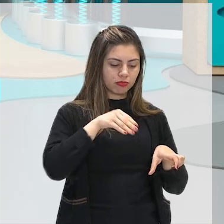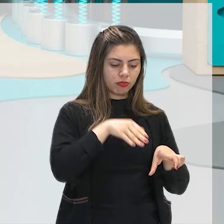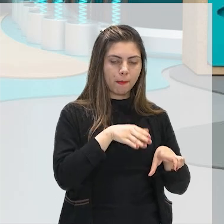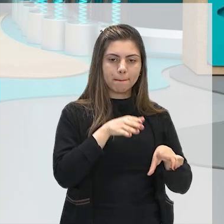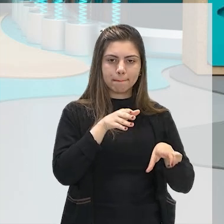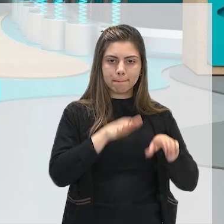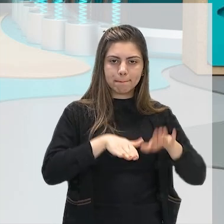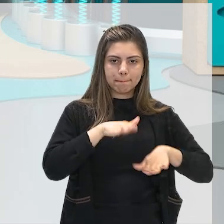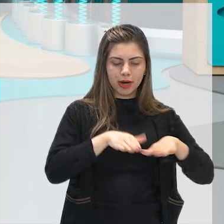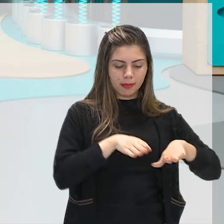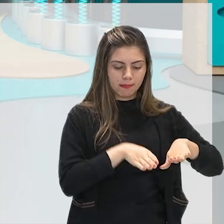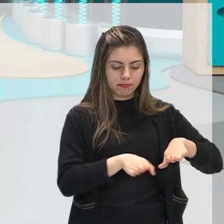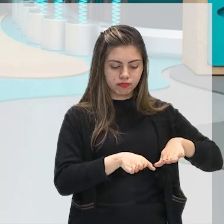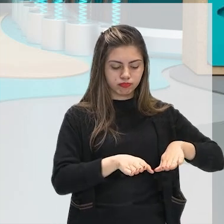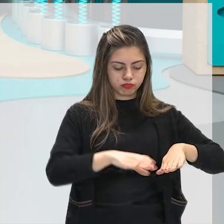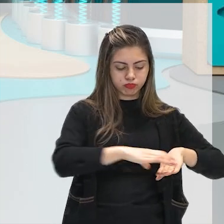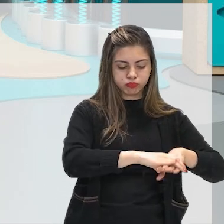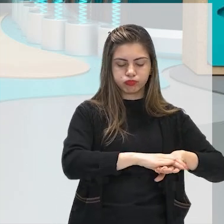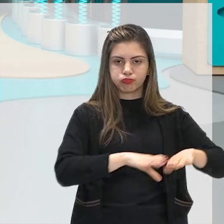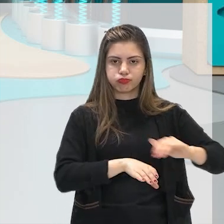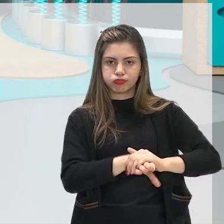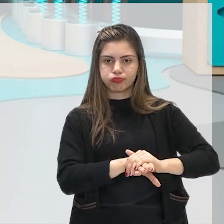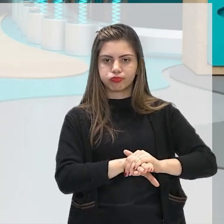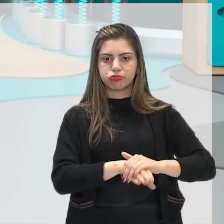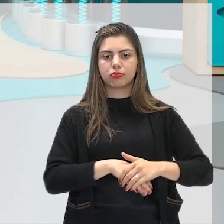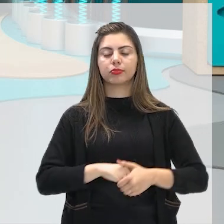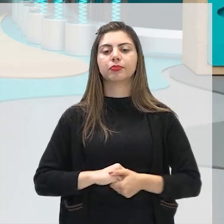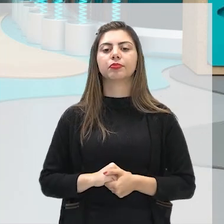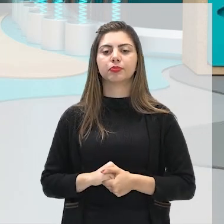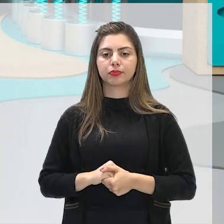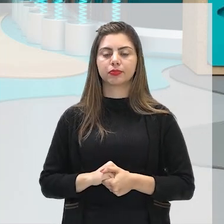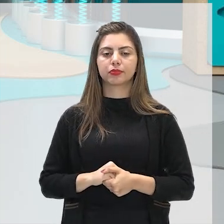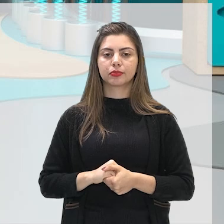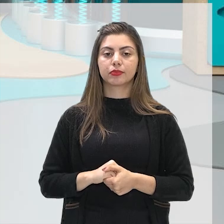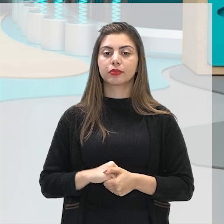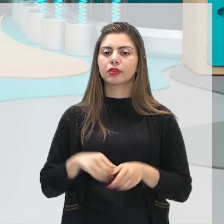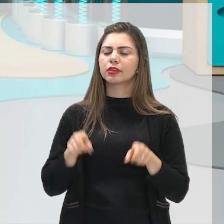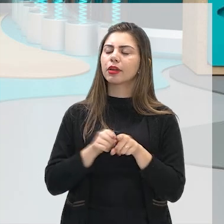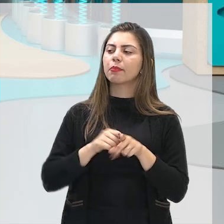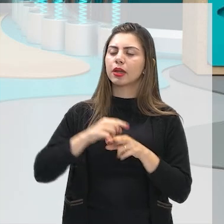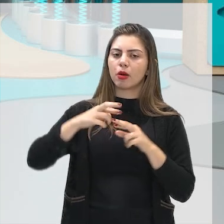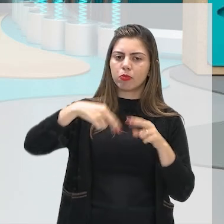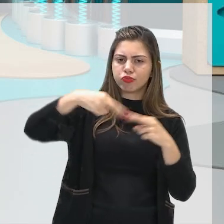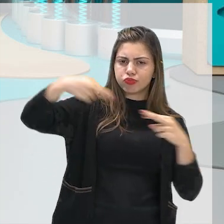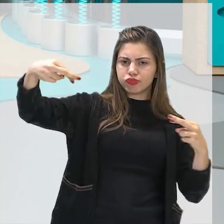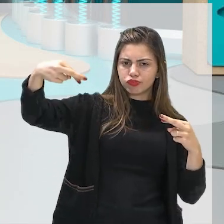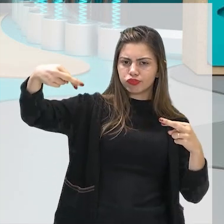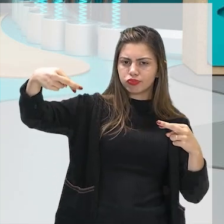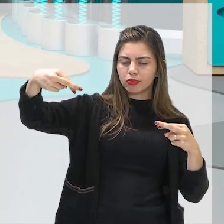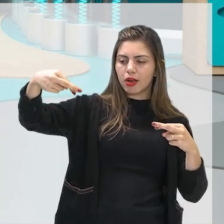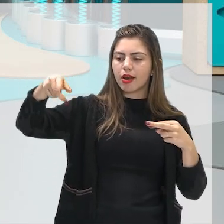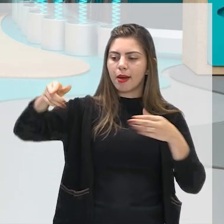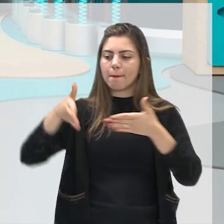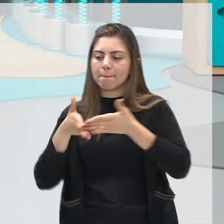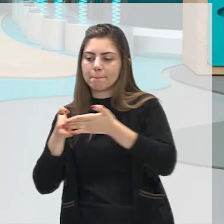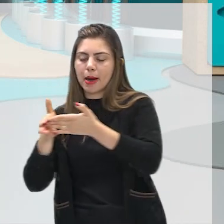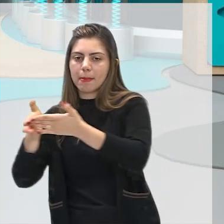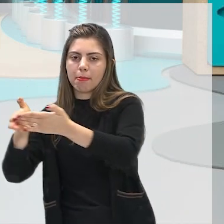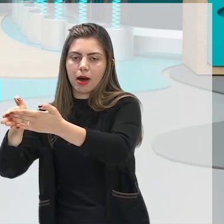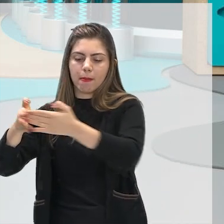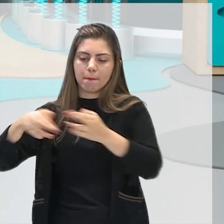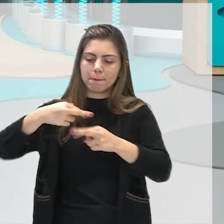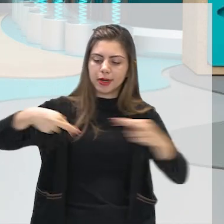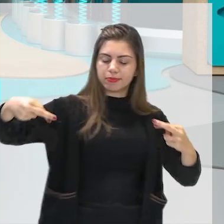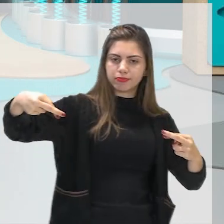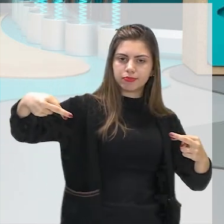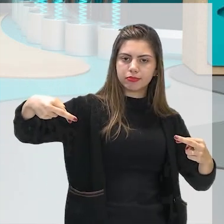nosso praticante. Além disso, nós temos ali uma corda que está ligada a um barco, certo?